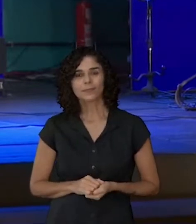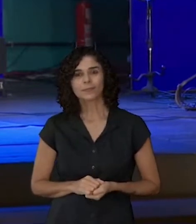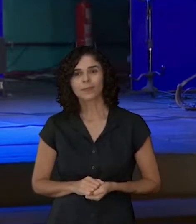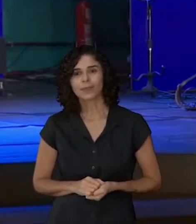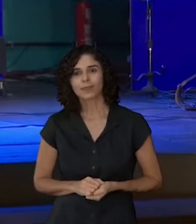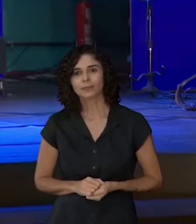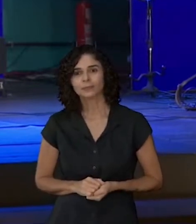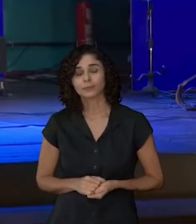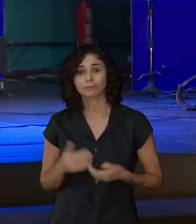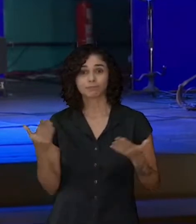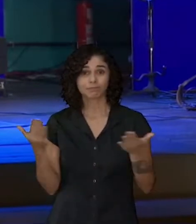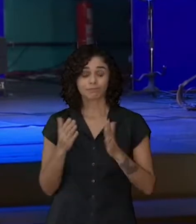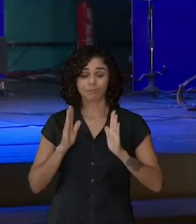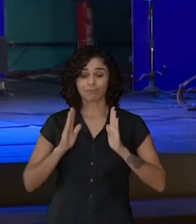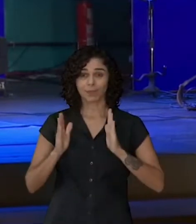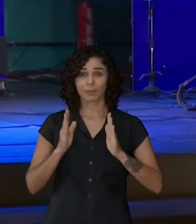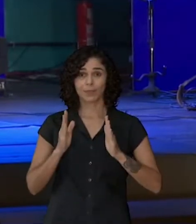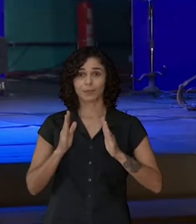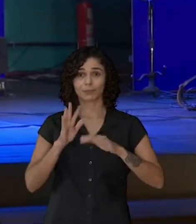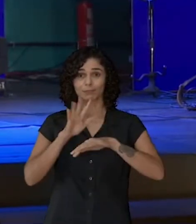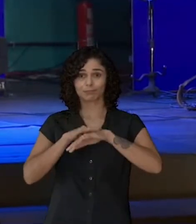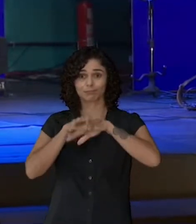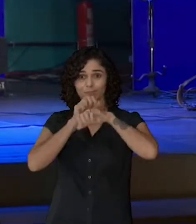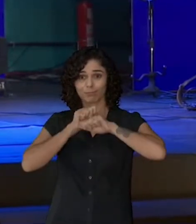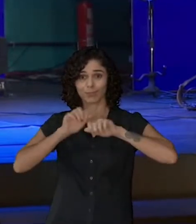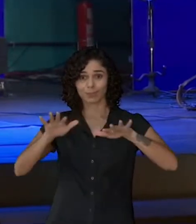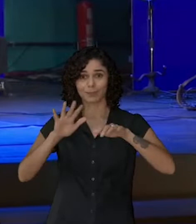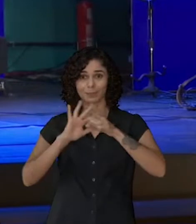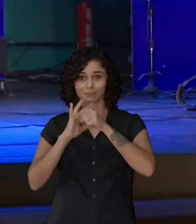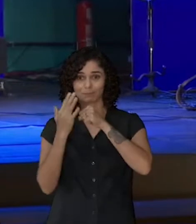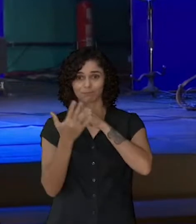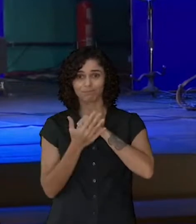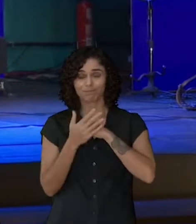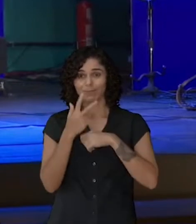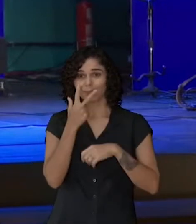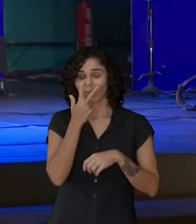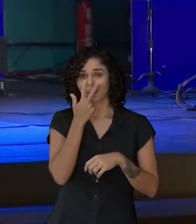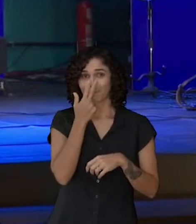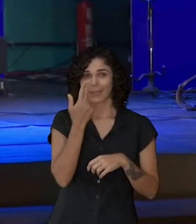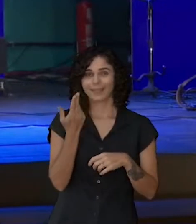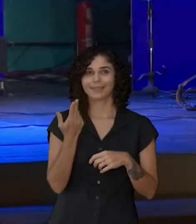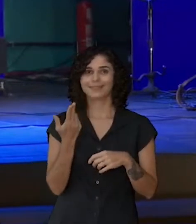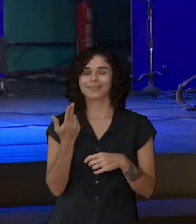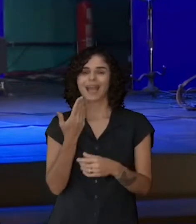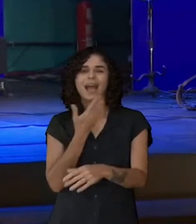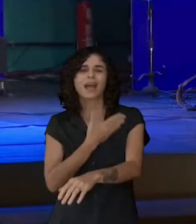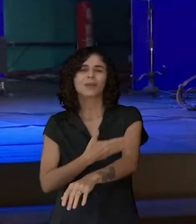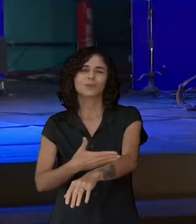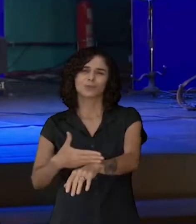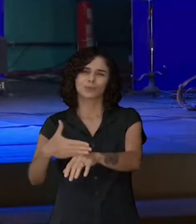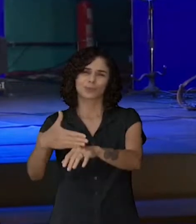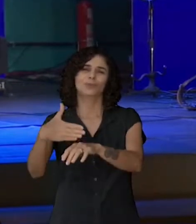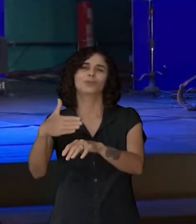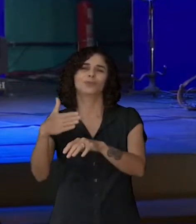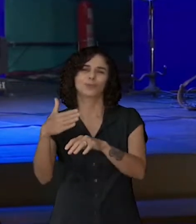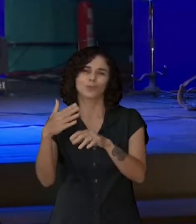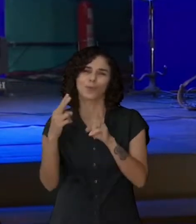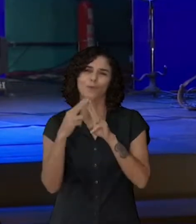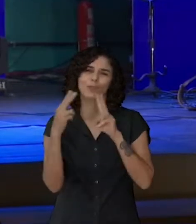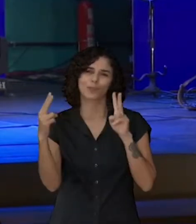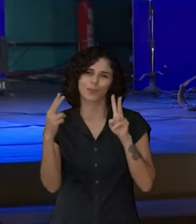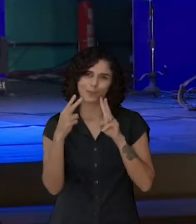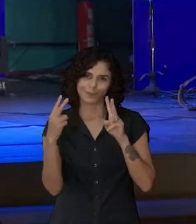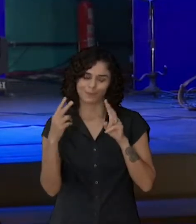Agora com a pandemia a gente viciou em acompanhar celebração online. Eu não queria falar, mas